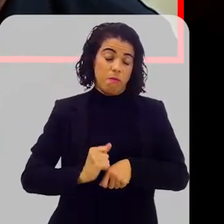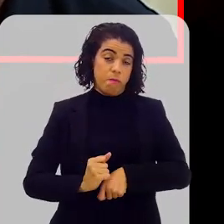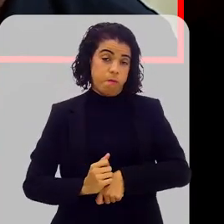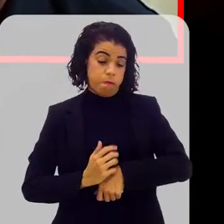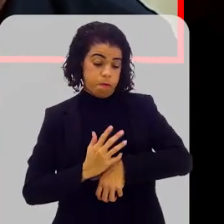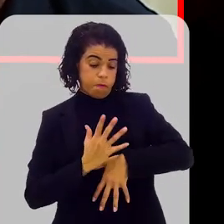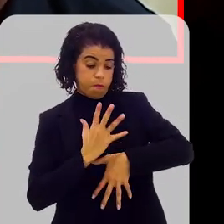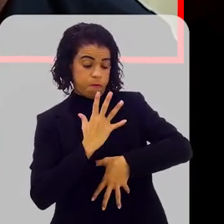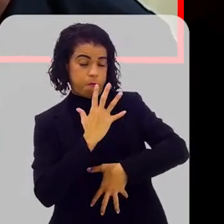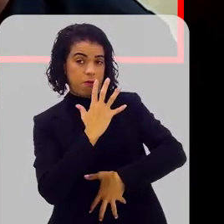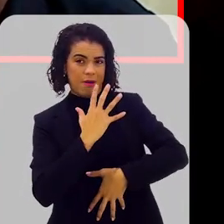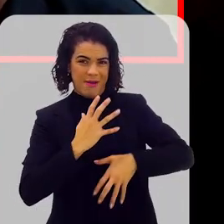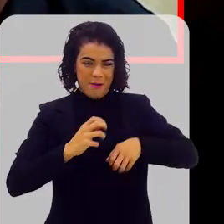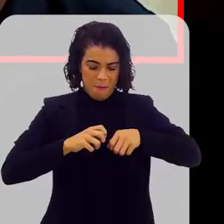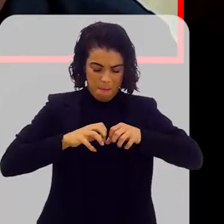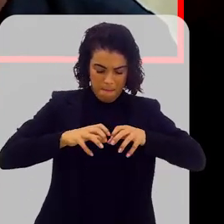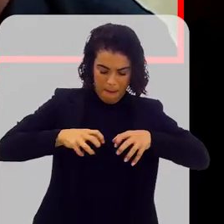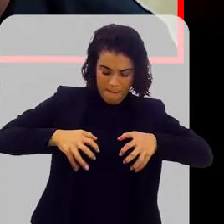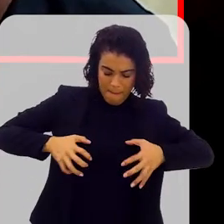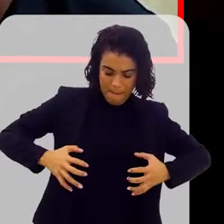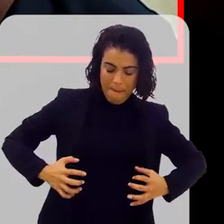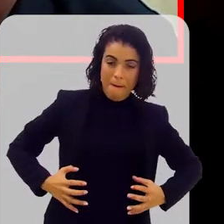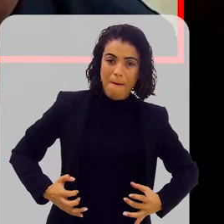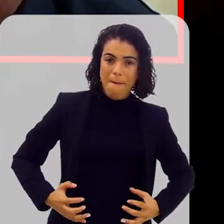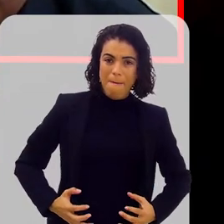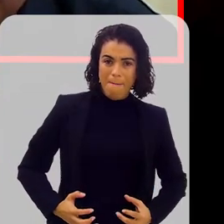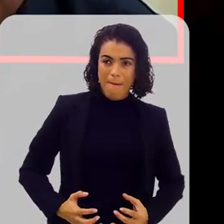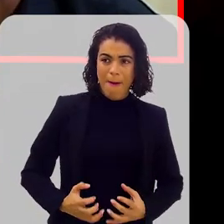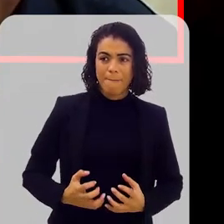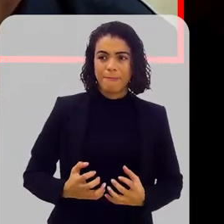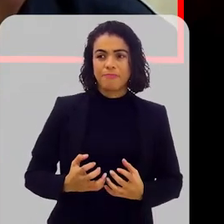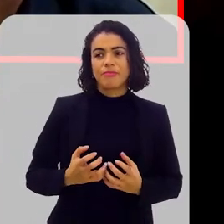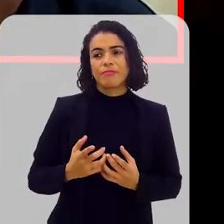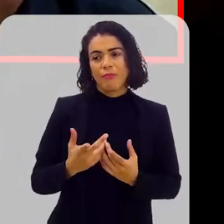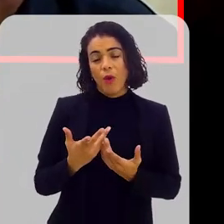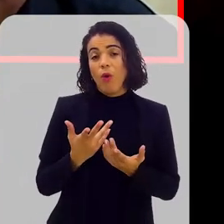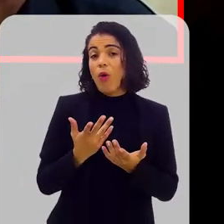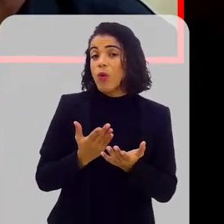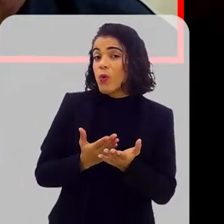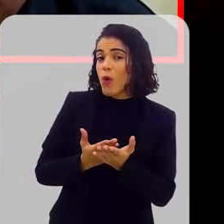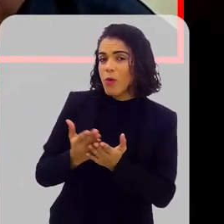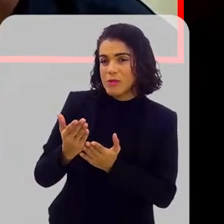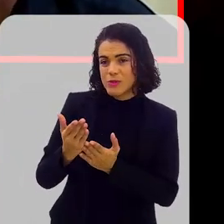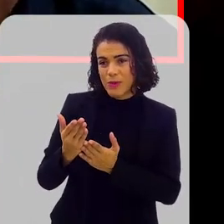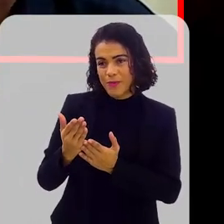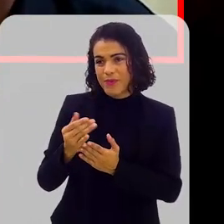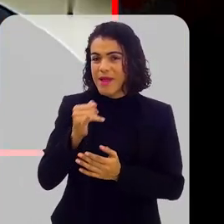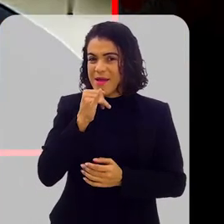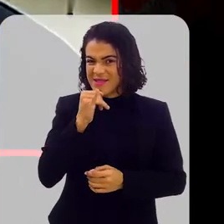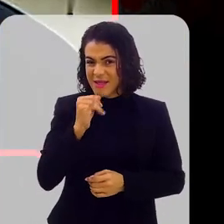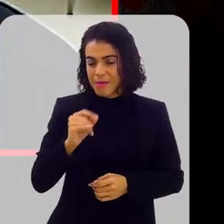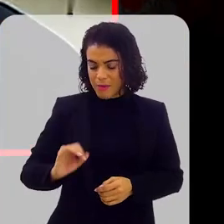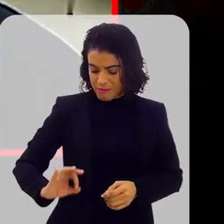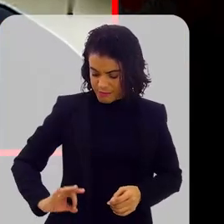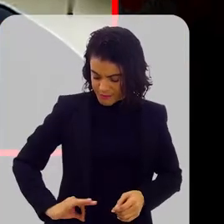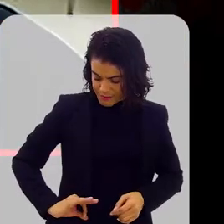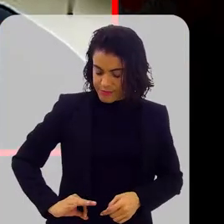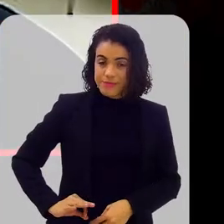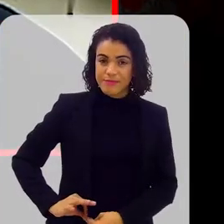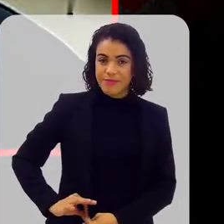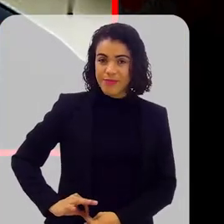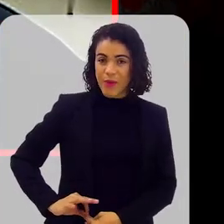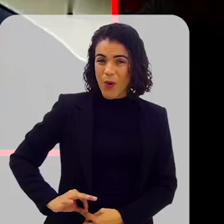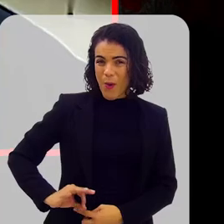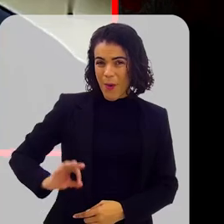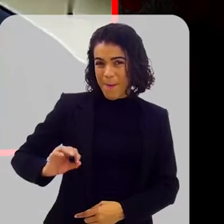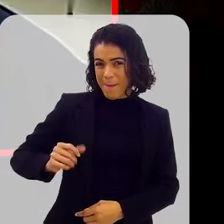de ter metástase associada a ela, lesão, a gente chama de tumor primário, né? O tumor que, onde tudo começou, o tumor de origem ali